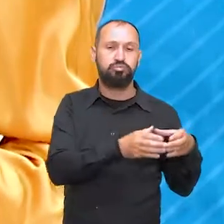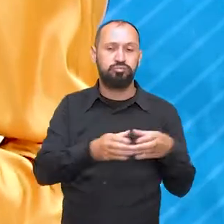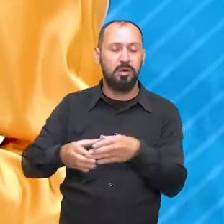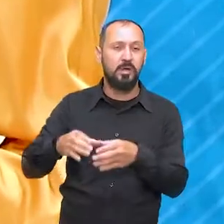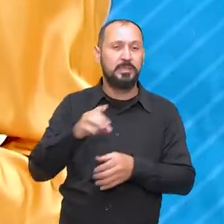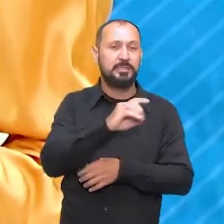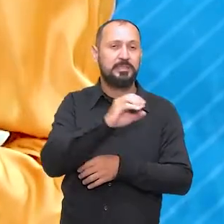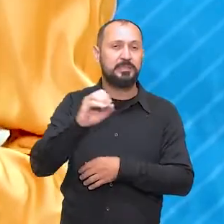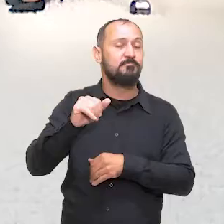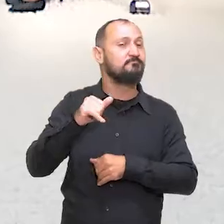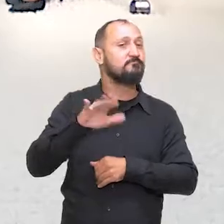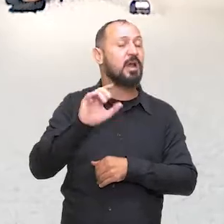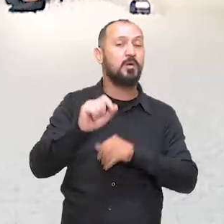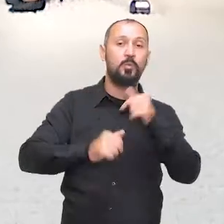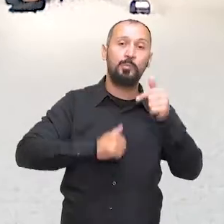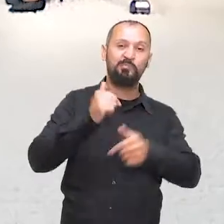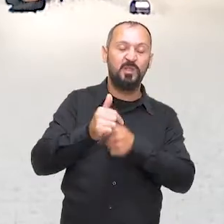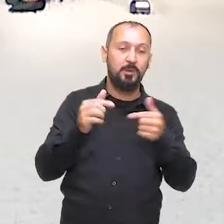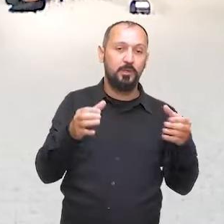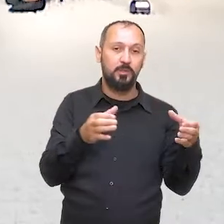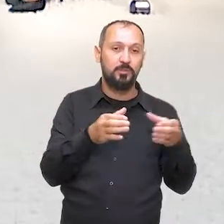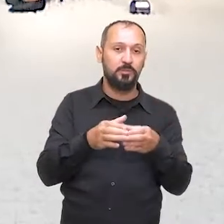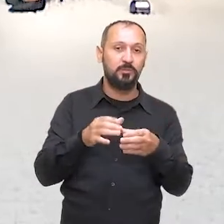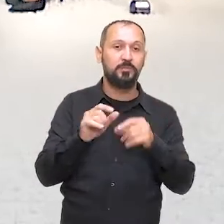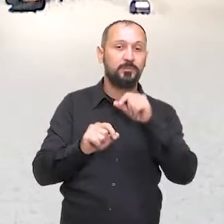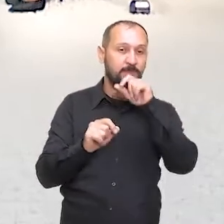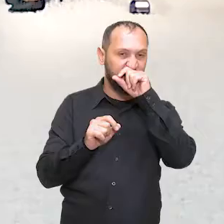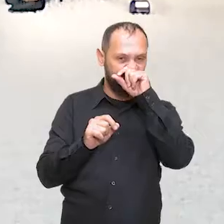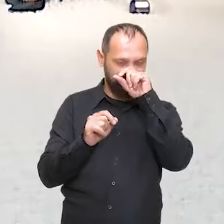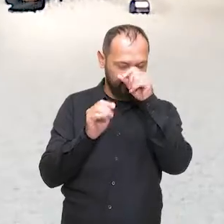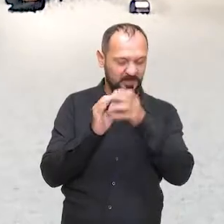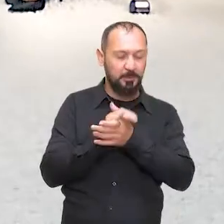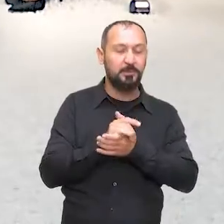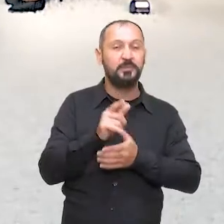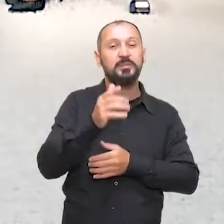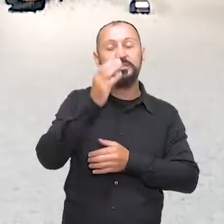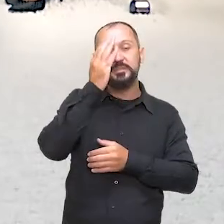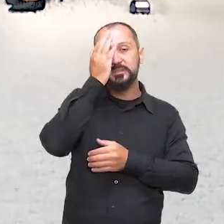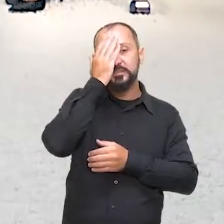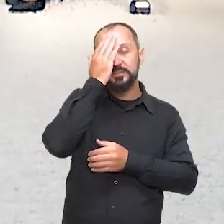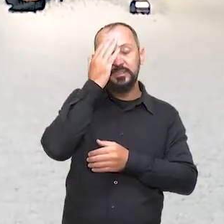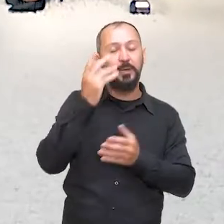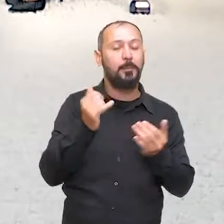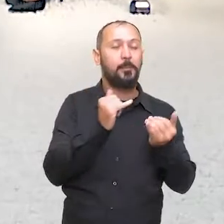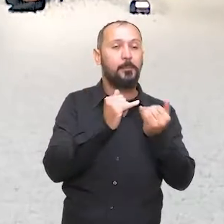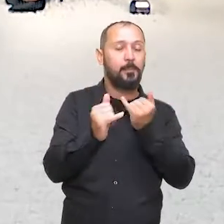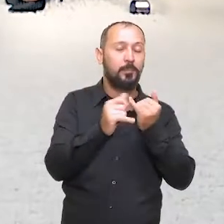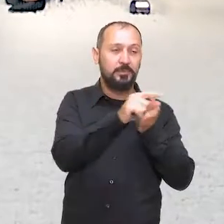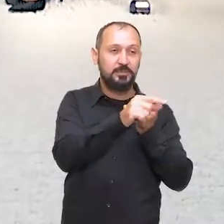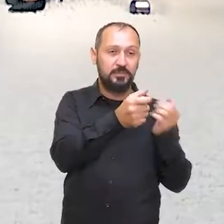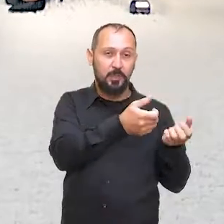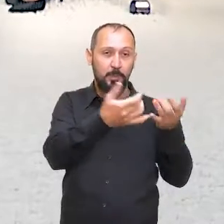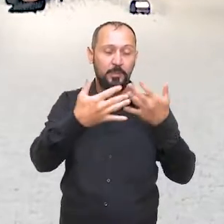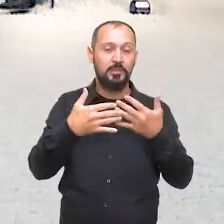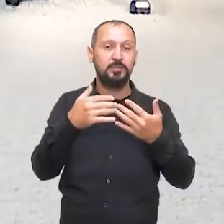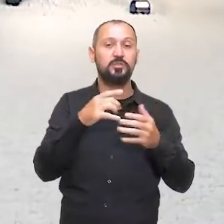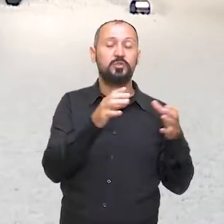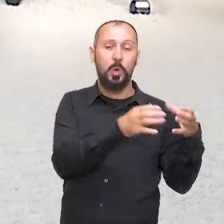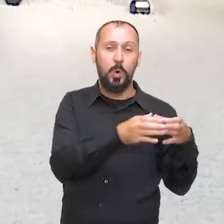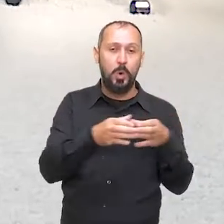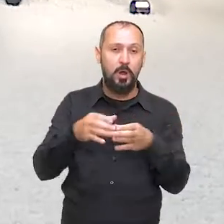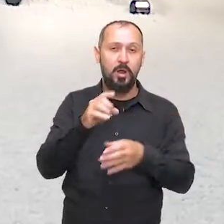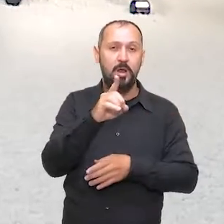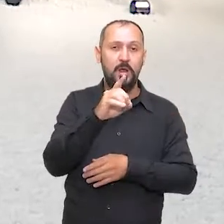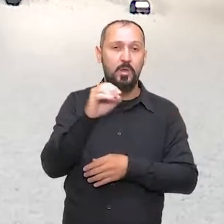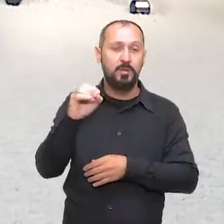100 comissões. Como que é o trabalho da comissão? Silvia, como você já mesmo deu um spoiler aí, temos mais